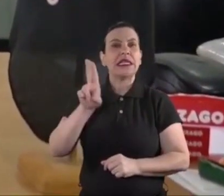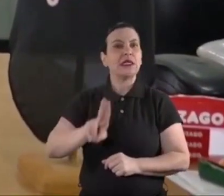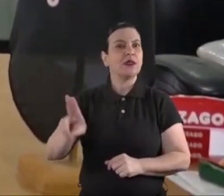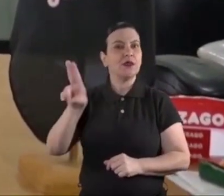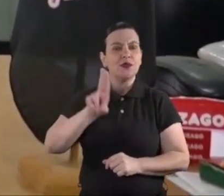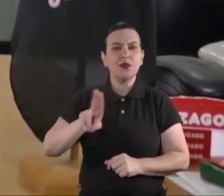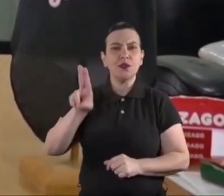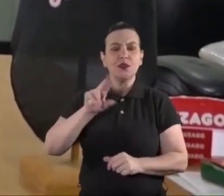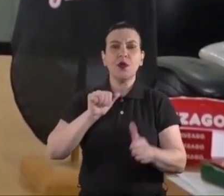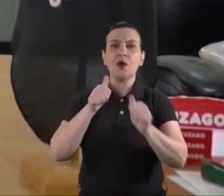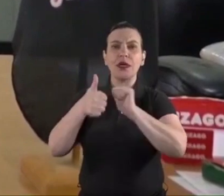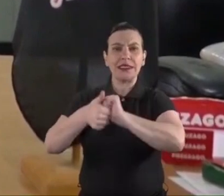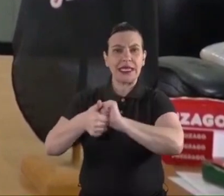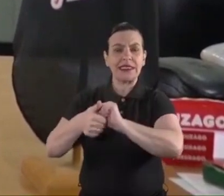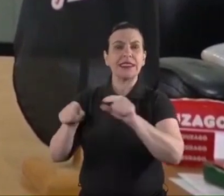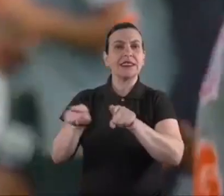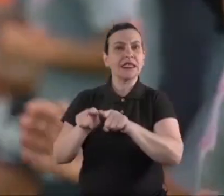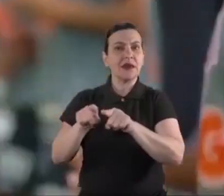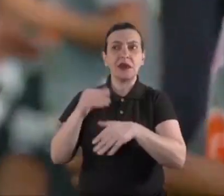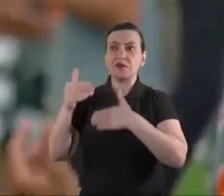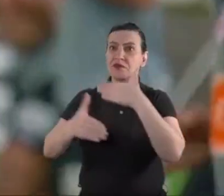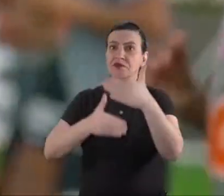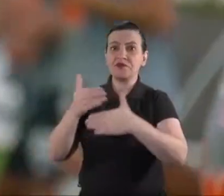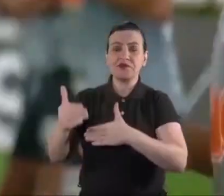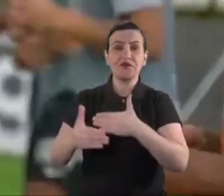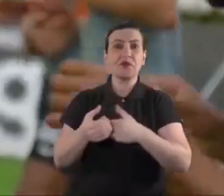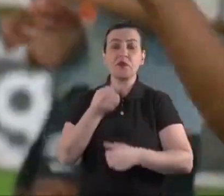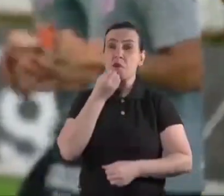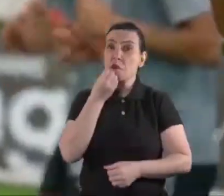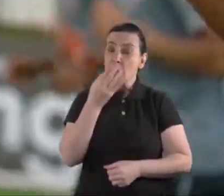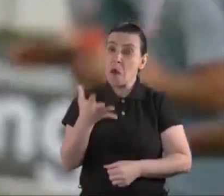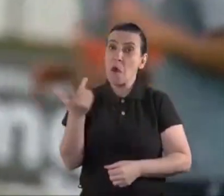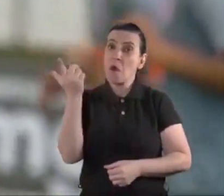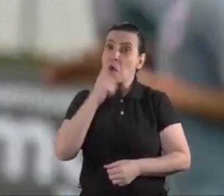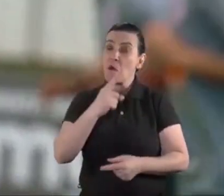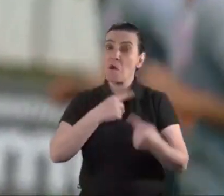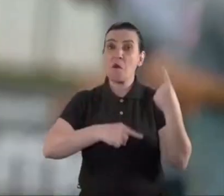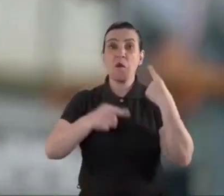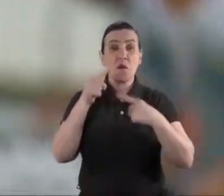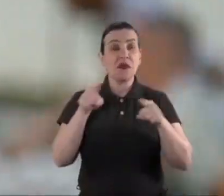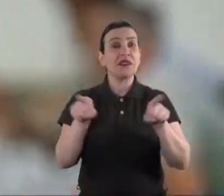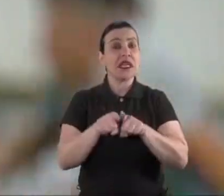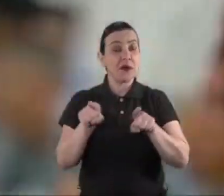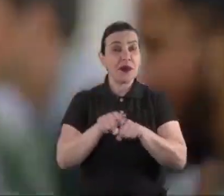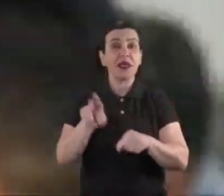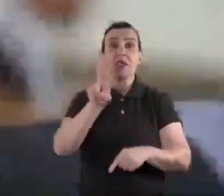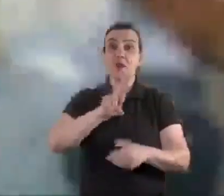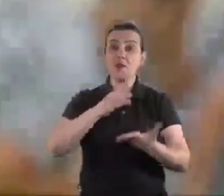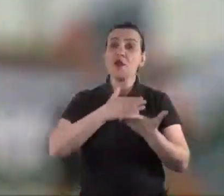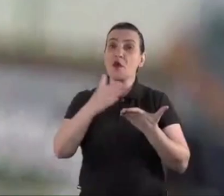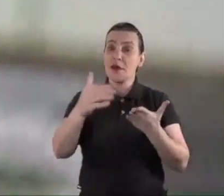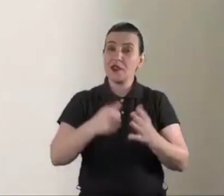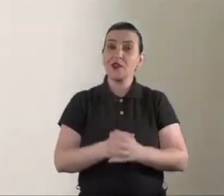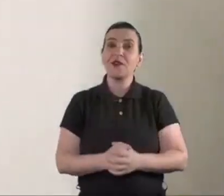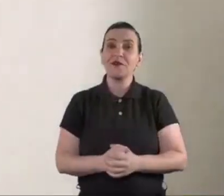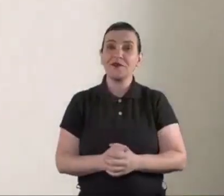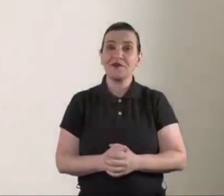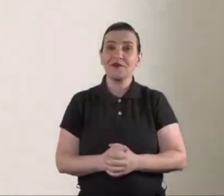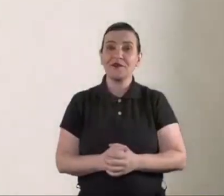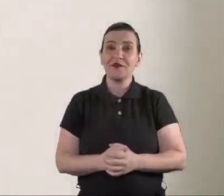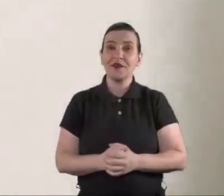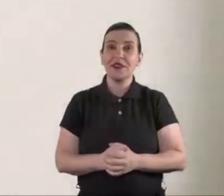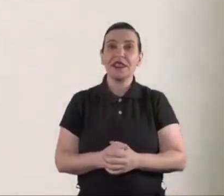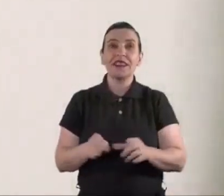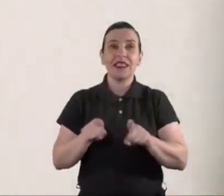bastante com atletas e teve uma resposta muito boa. E aí a partir daí a gente começou a usar. O